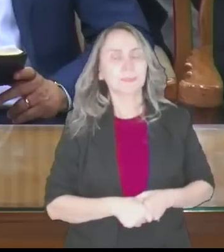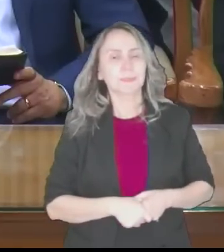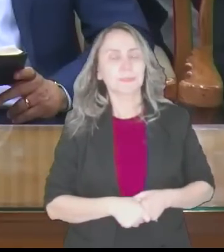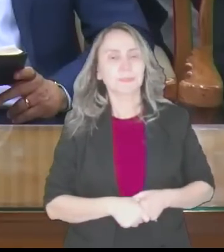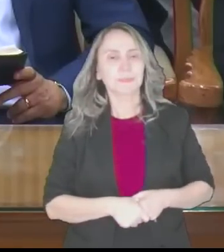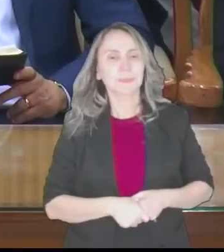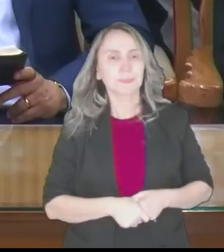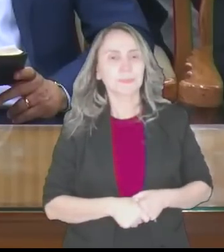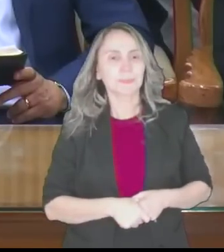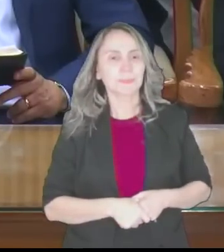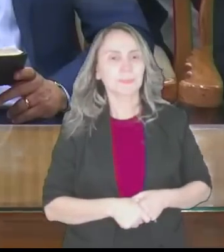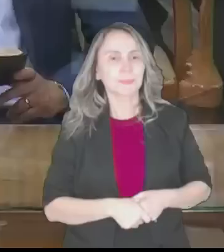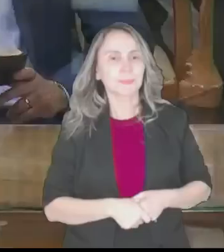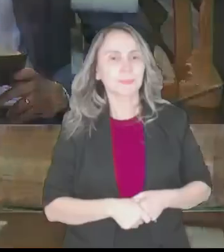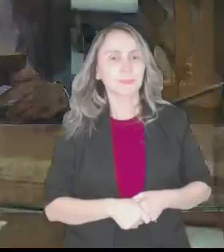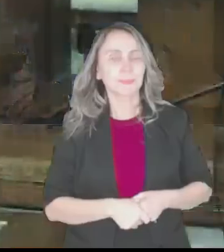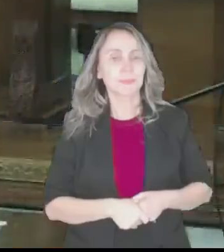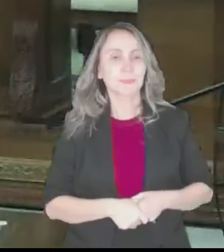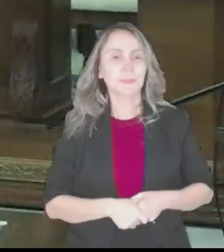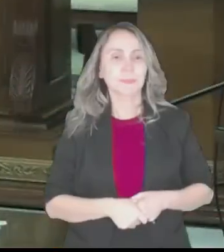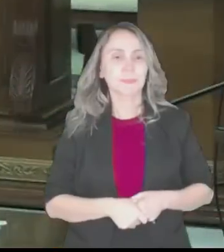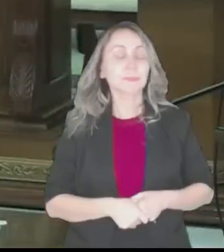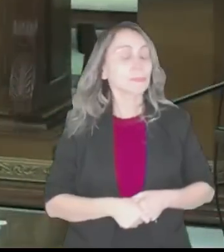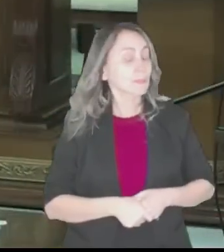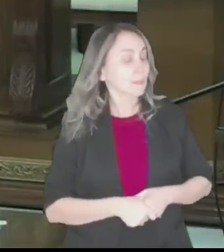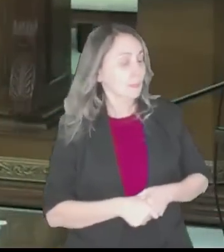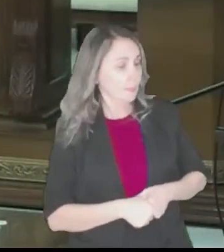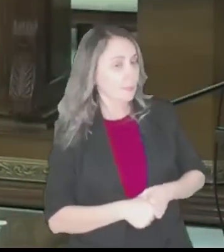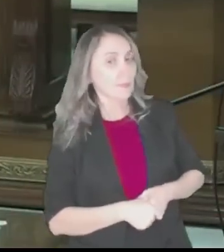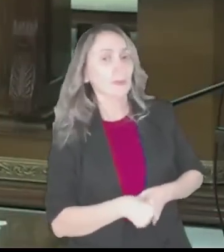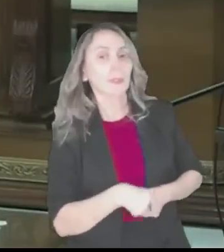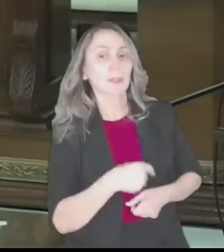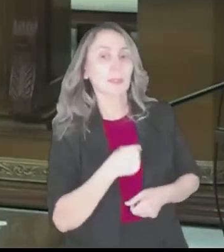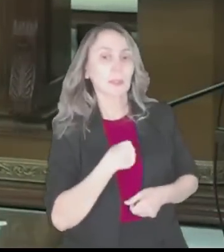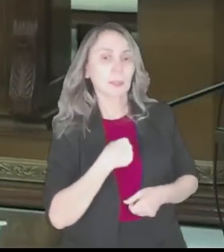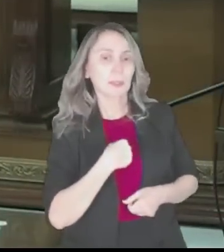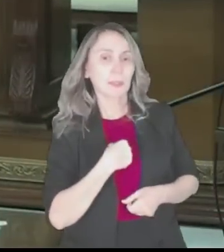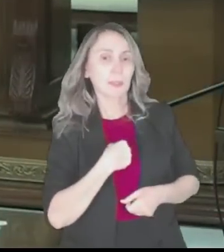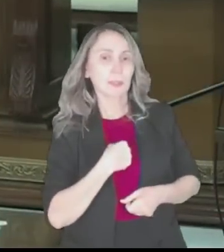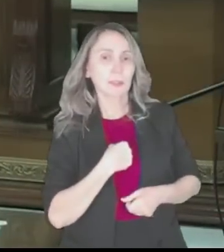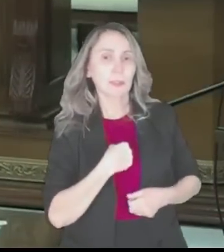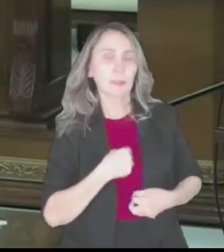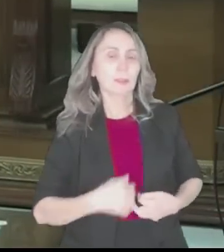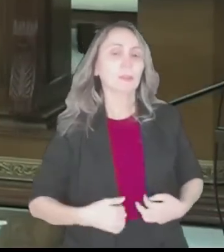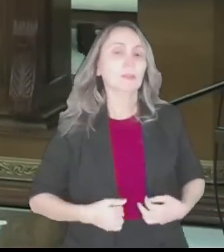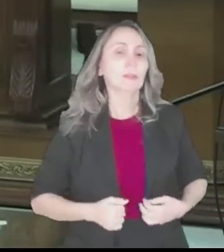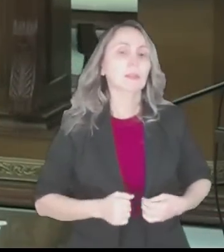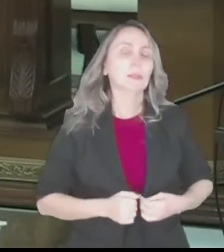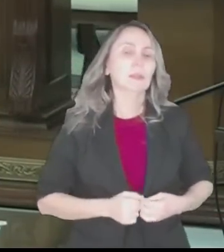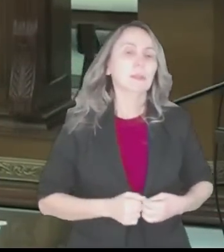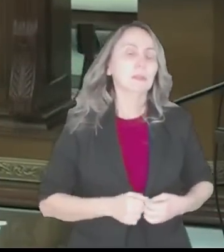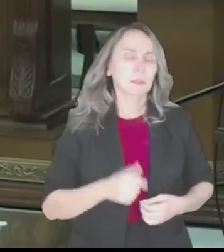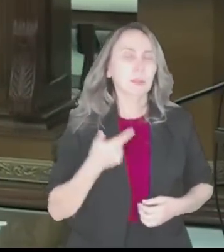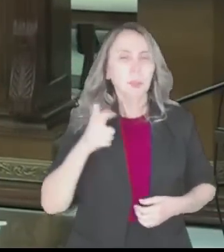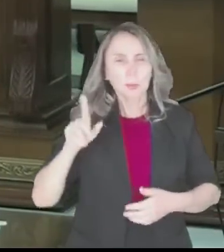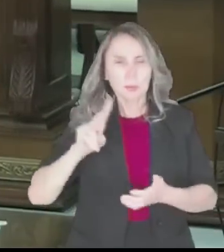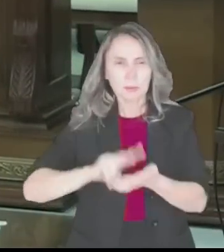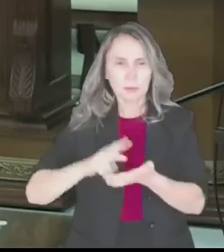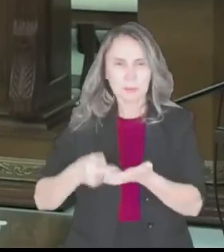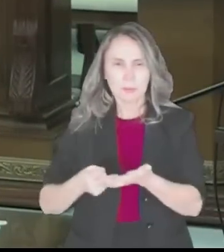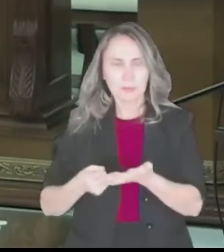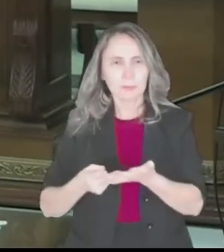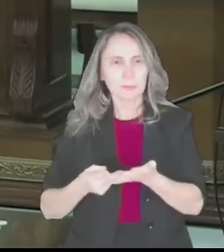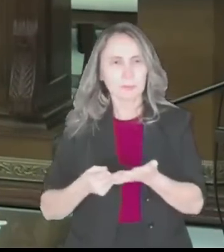Para que eu a ti te diga. Pronto, bote a Bíblia velha, a corrigida antiga. Glória a Deus.